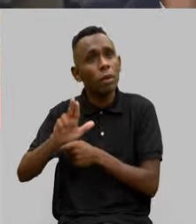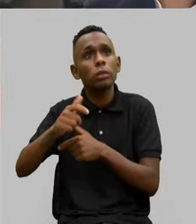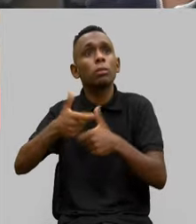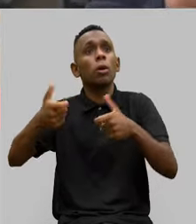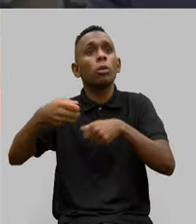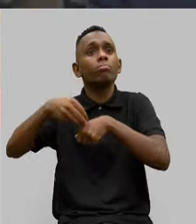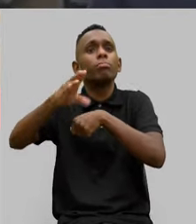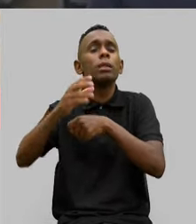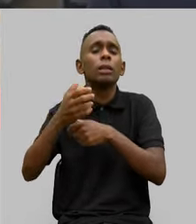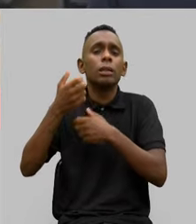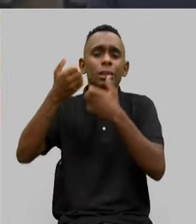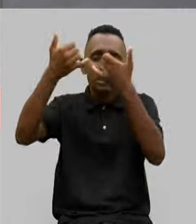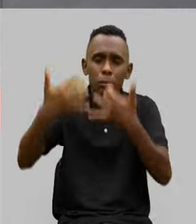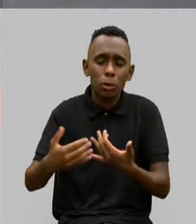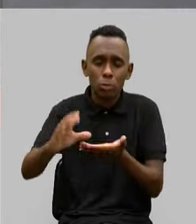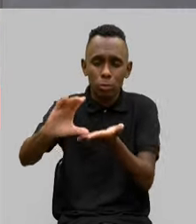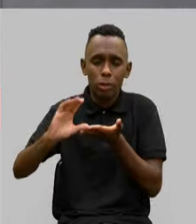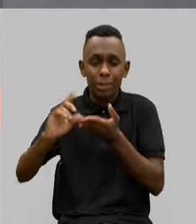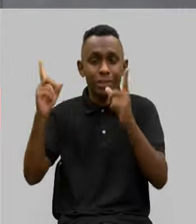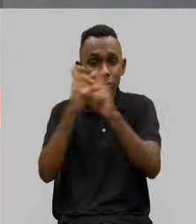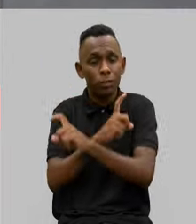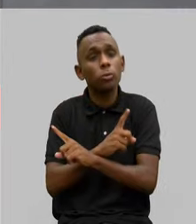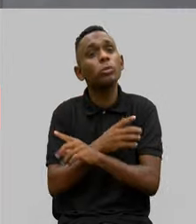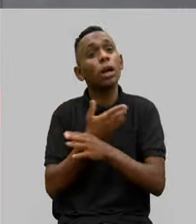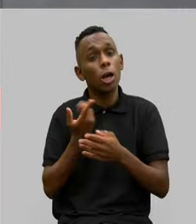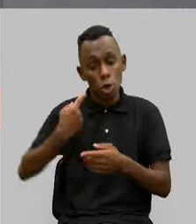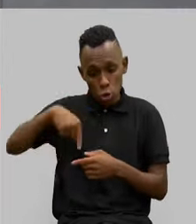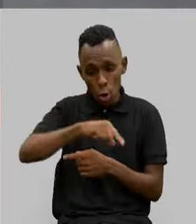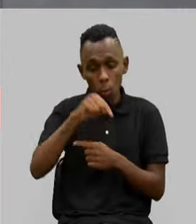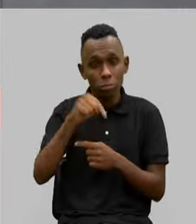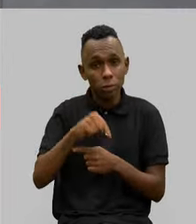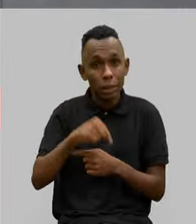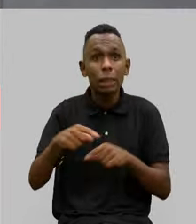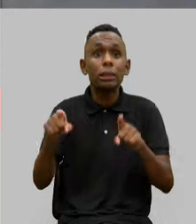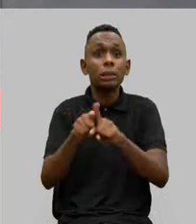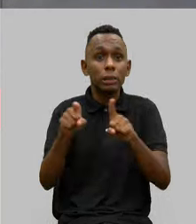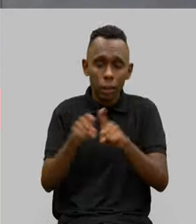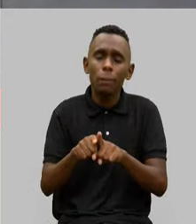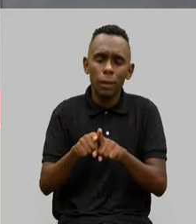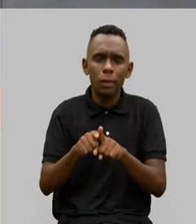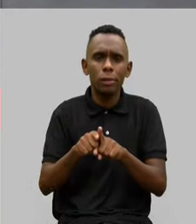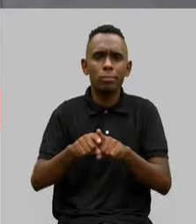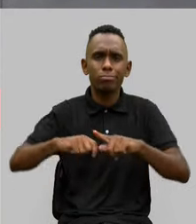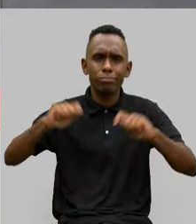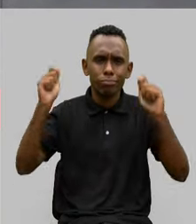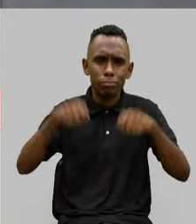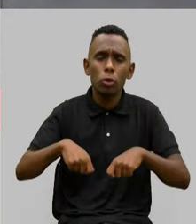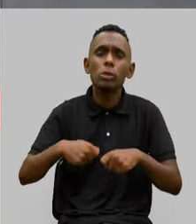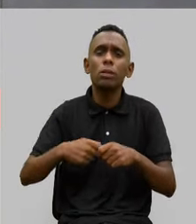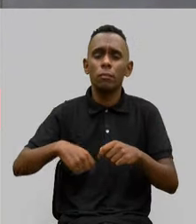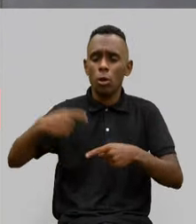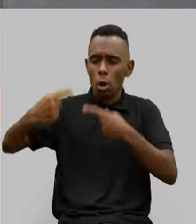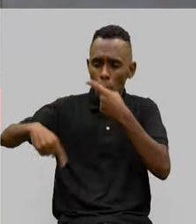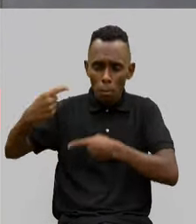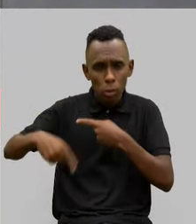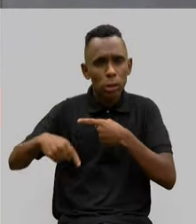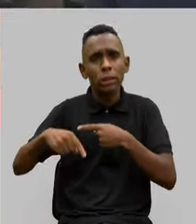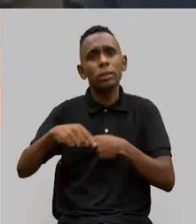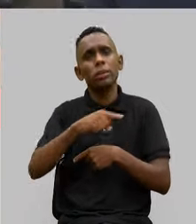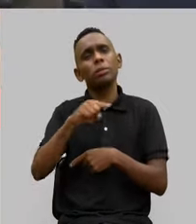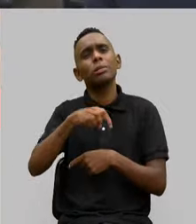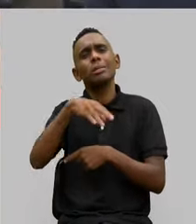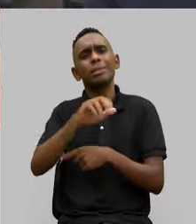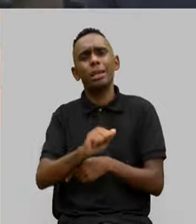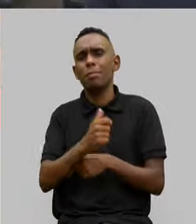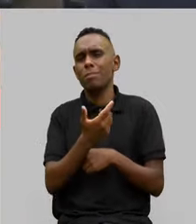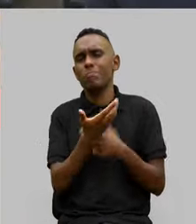do desafio orçamentário a gente tá aqui também garantindo que políticas que o Zema não quer que avance